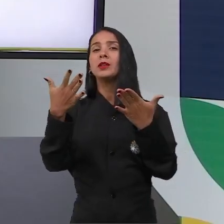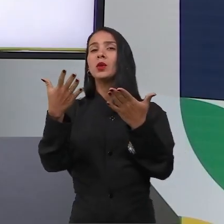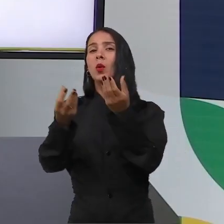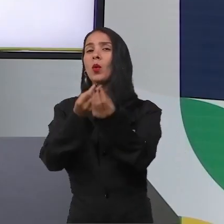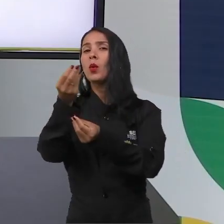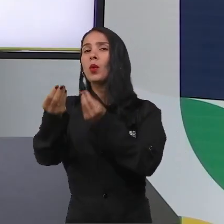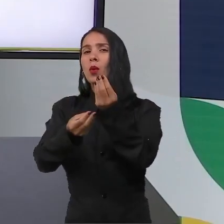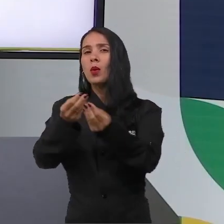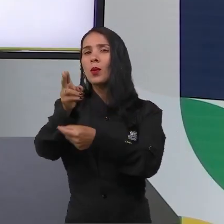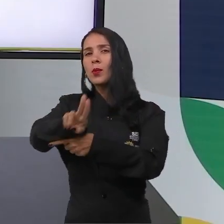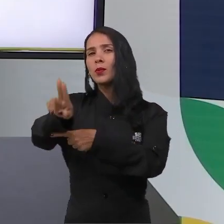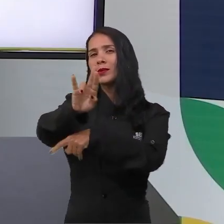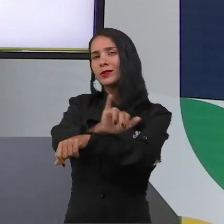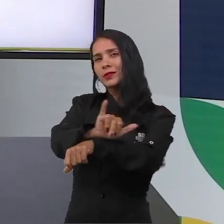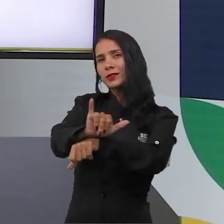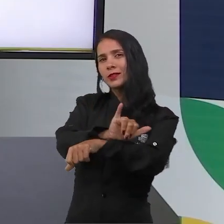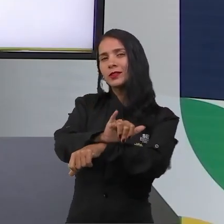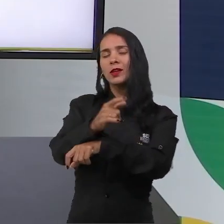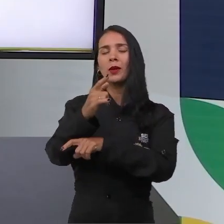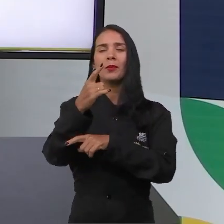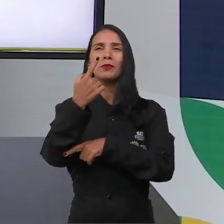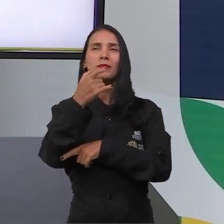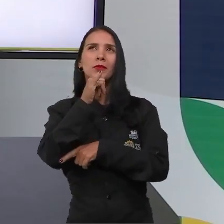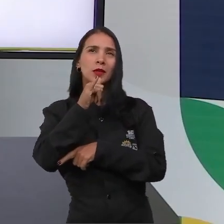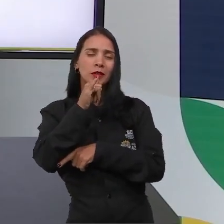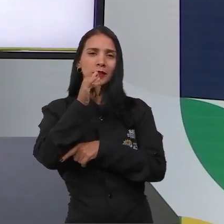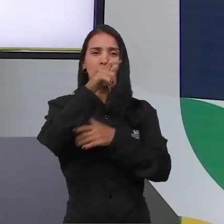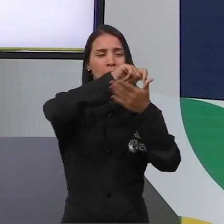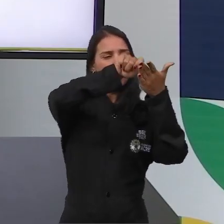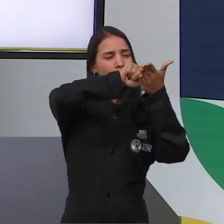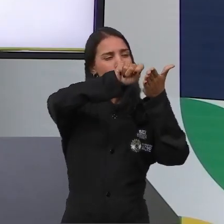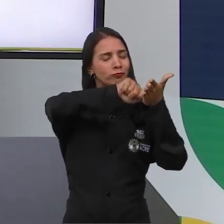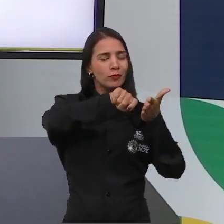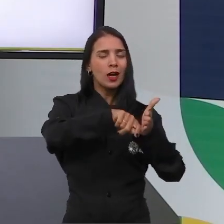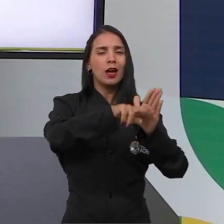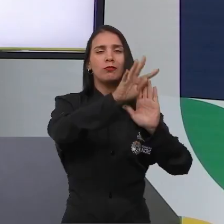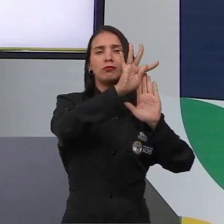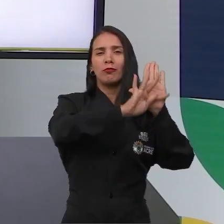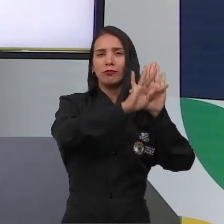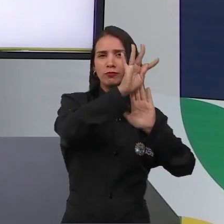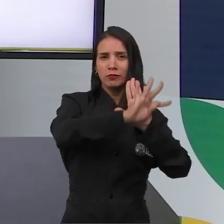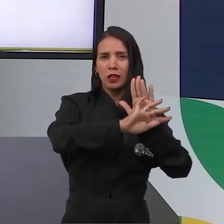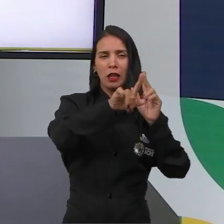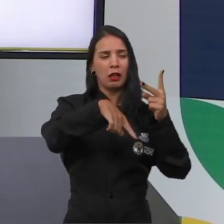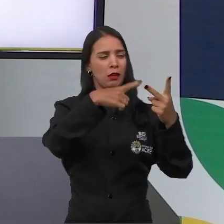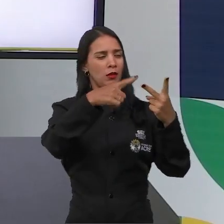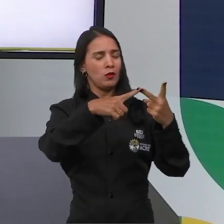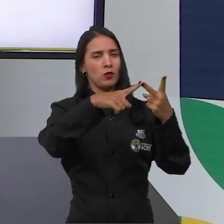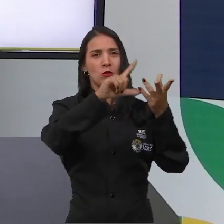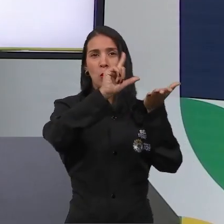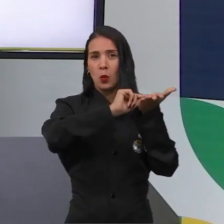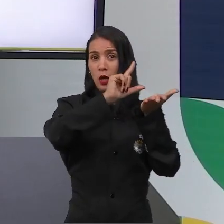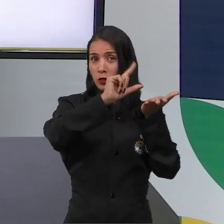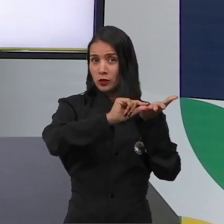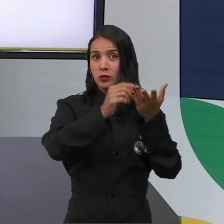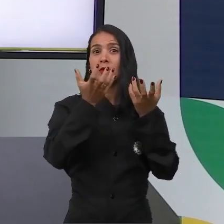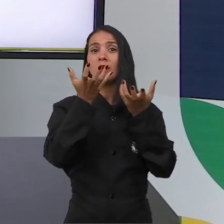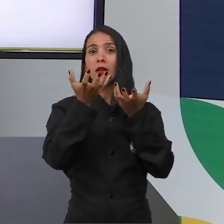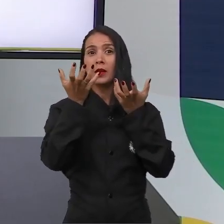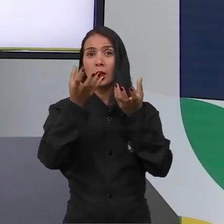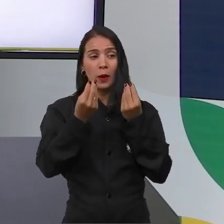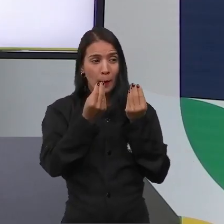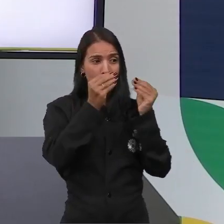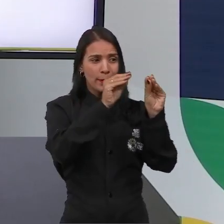Porque eu estou lá escrevendo a minha redação, meu texto, meu artigo, e ali eu quero expressar a